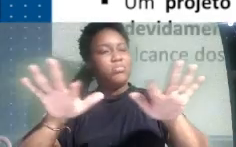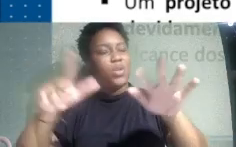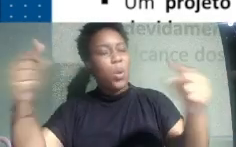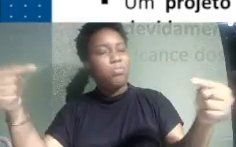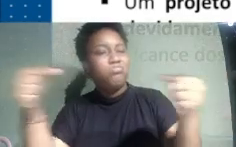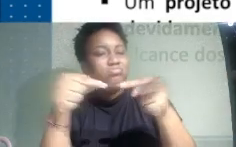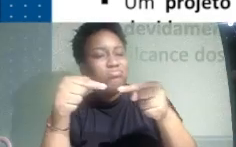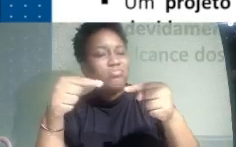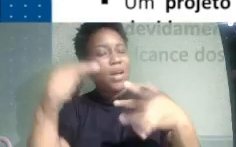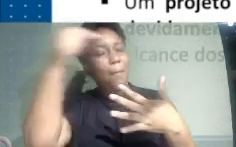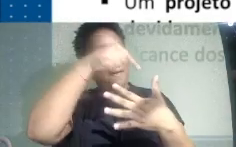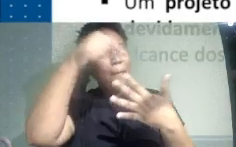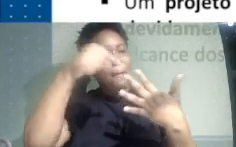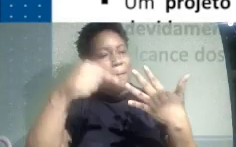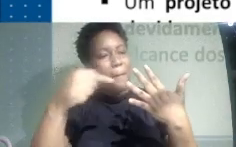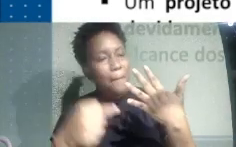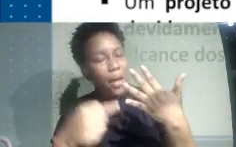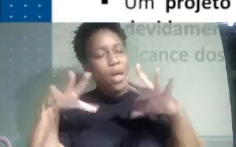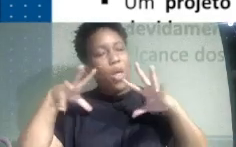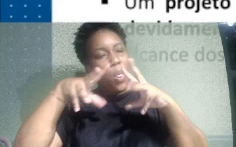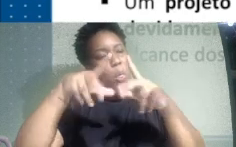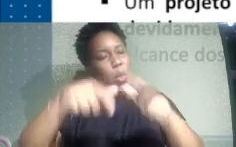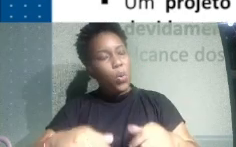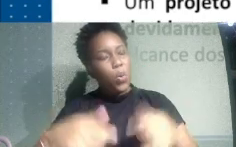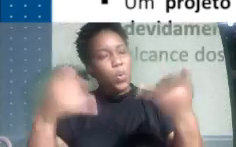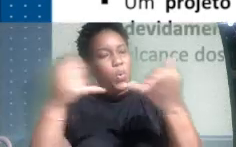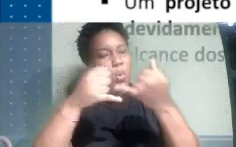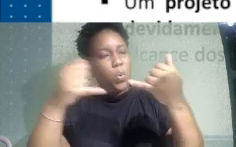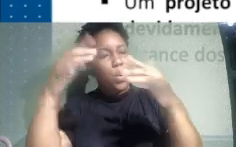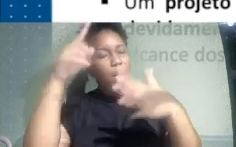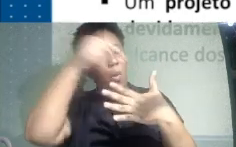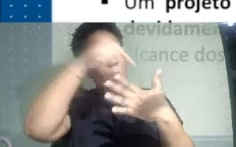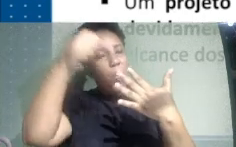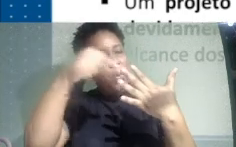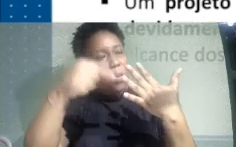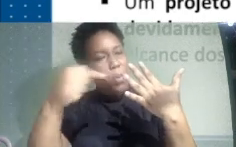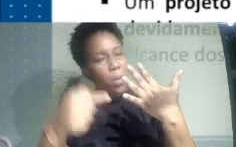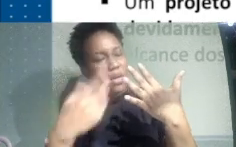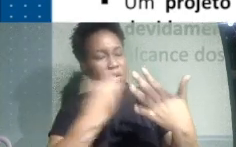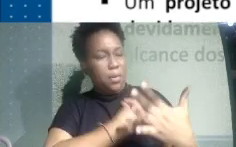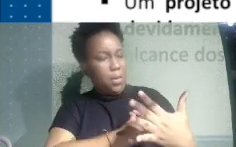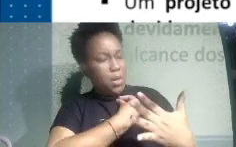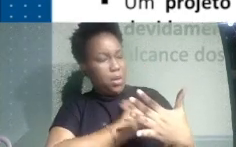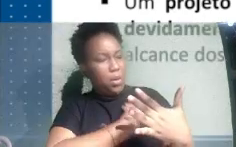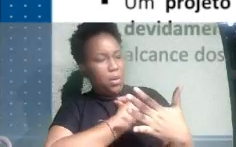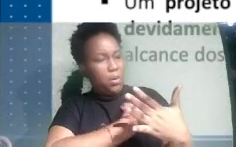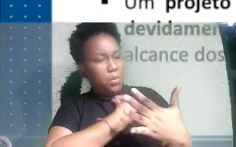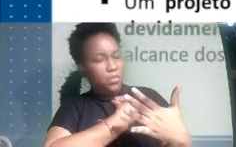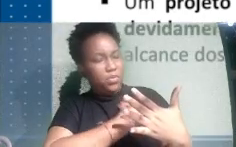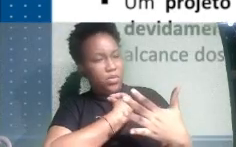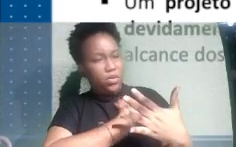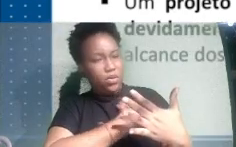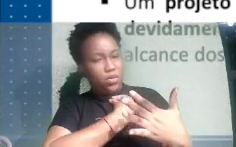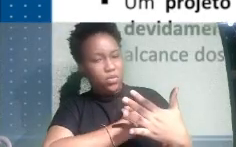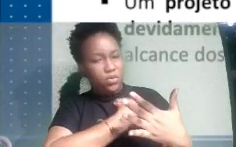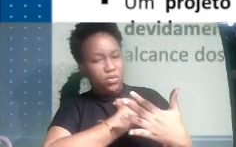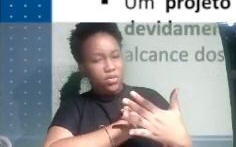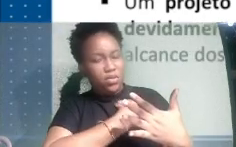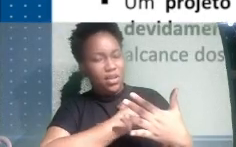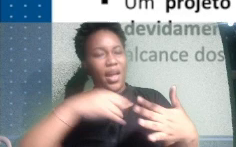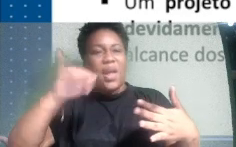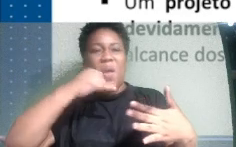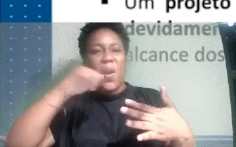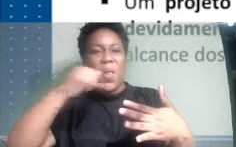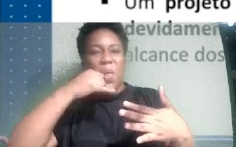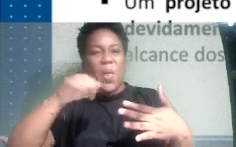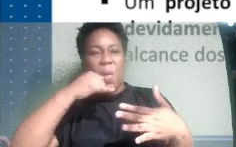tais elementos. Toda essa rede complexa de elementos que constituem aquilo que vai levar a energia